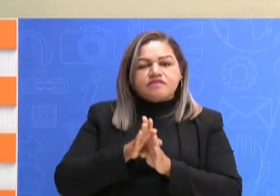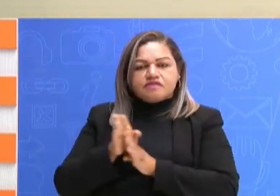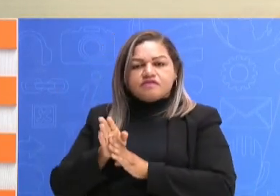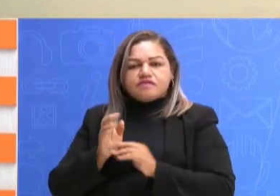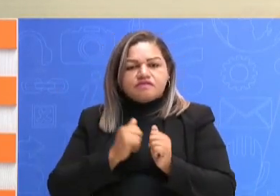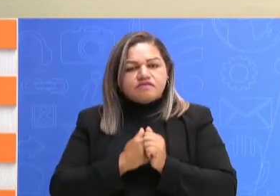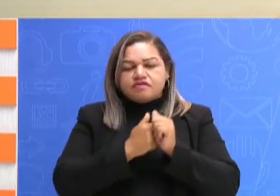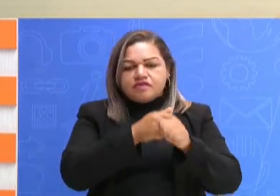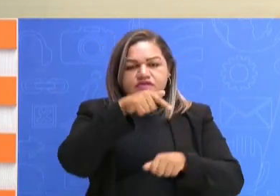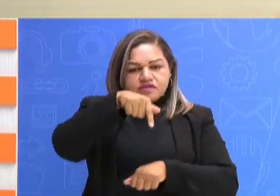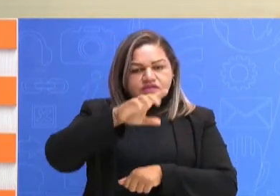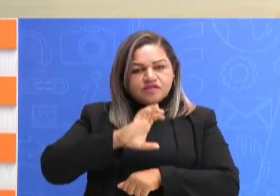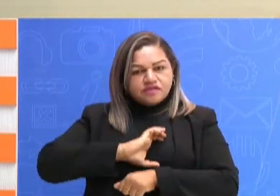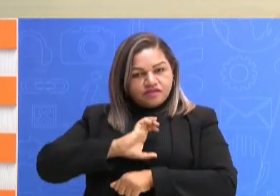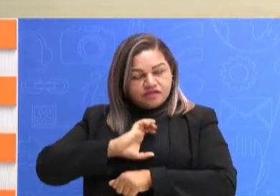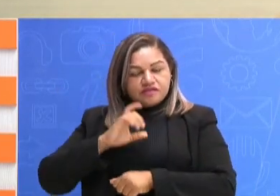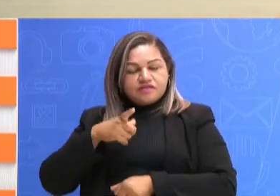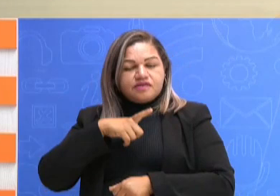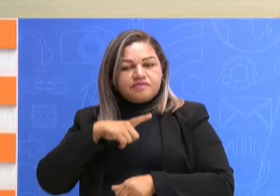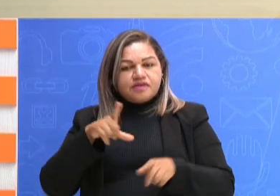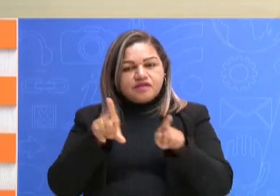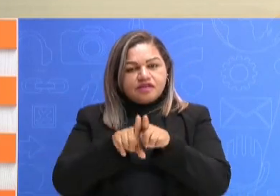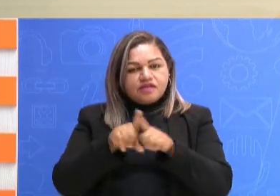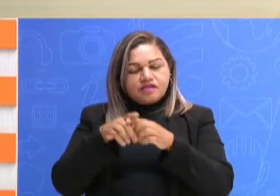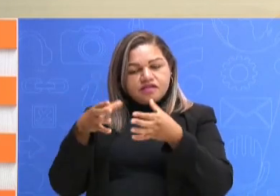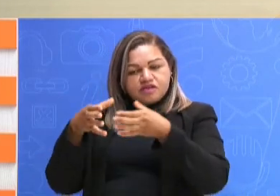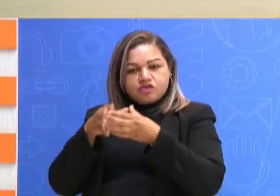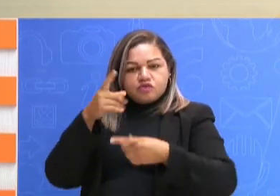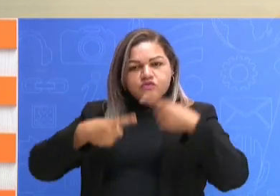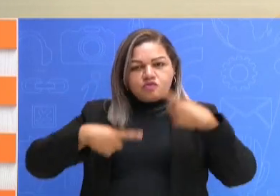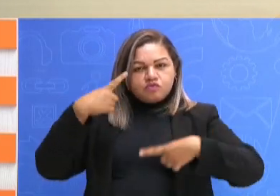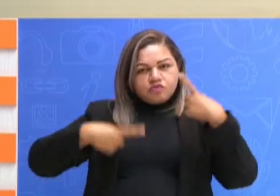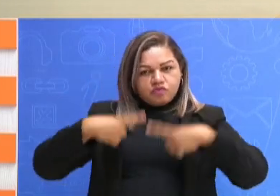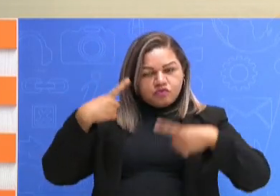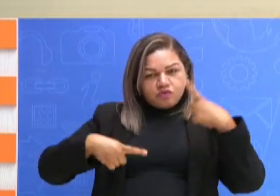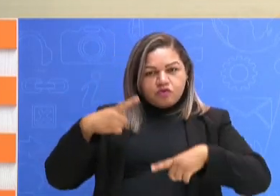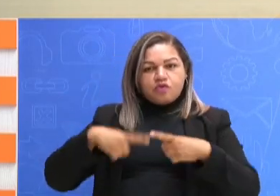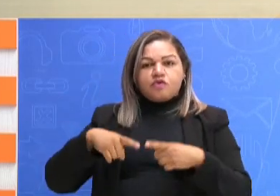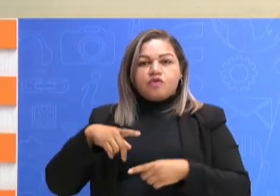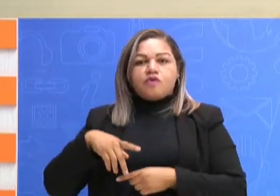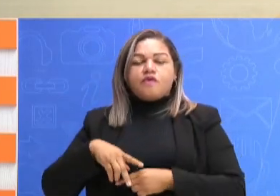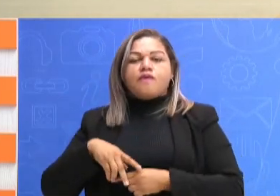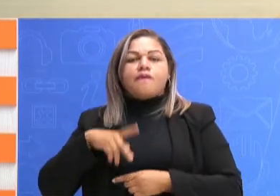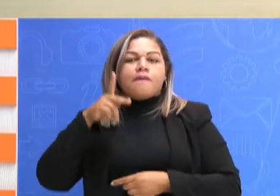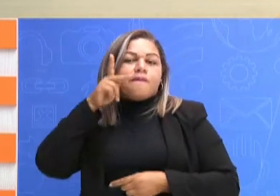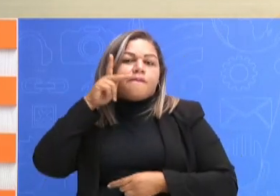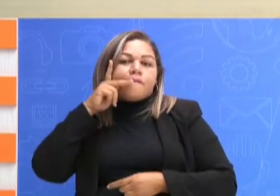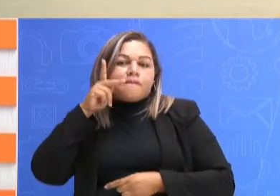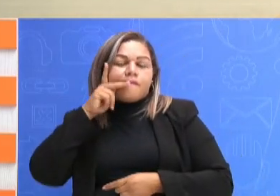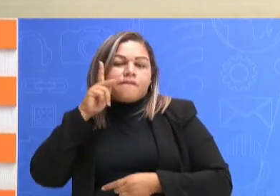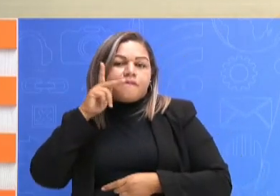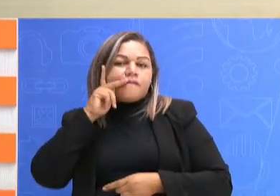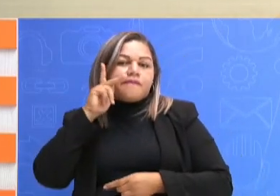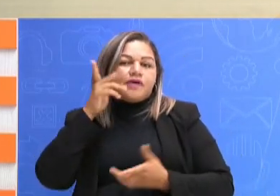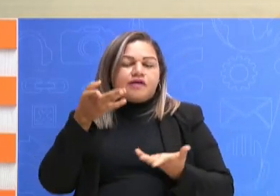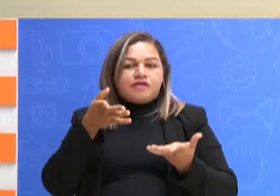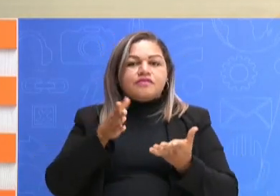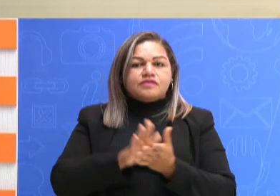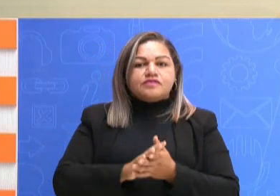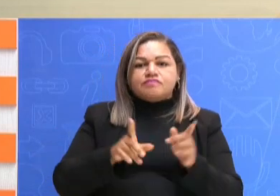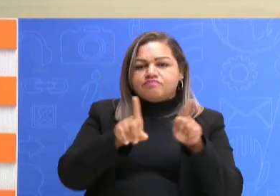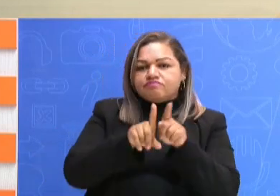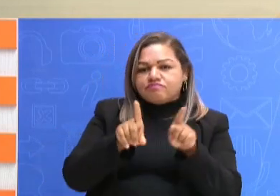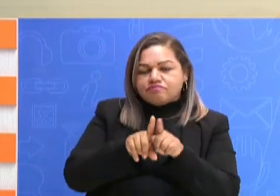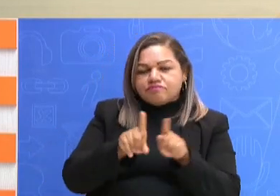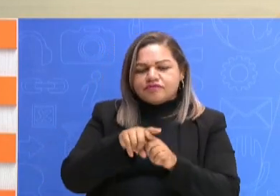Mas eu quero dizer também que aqui em Caxias nós temos grupo político. Perfeito. O meu vice-prefeito, Paulinho Júnior, não é só meu vice-prefeito,